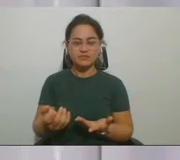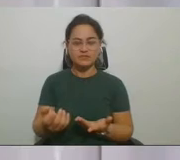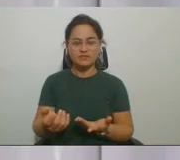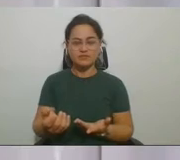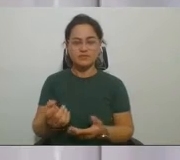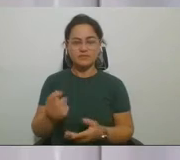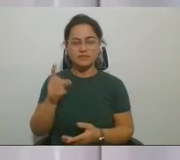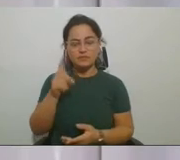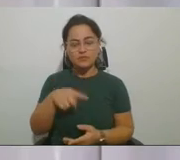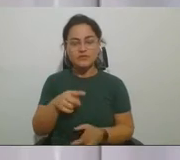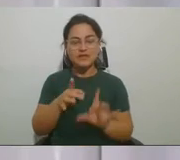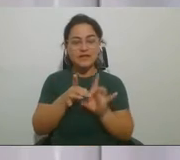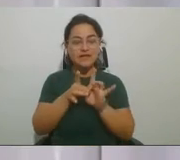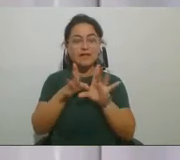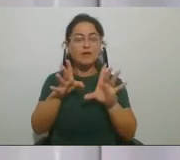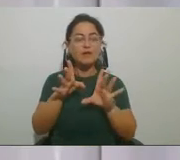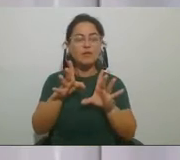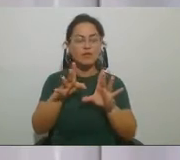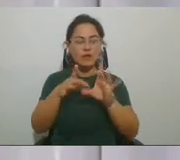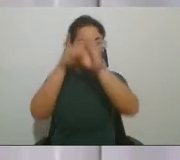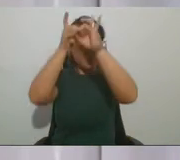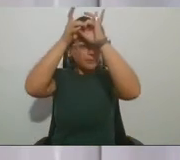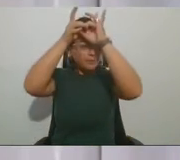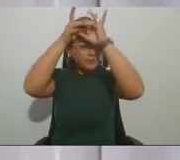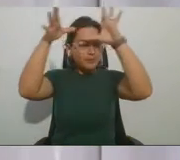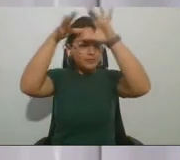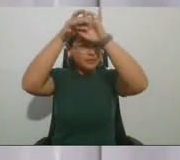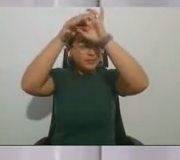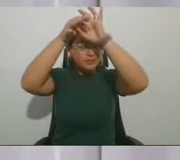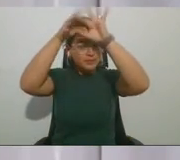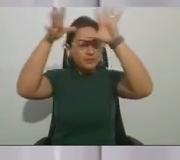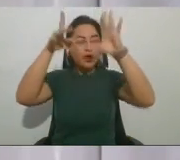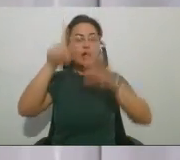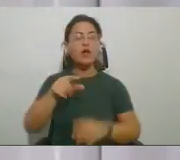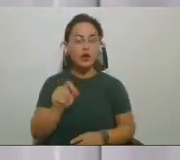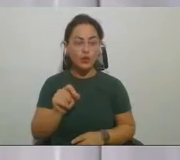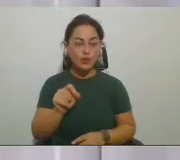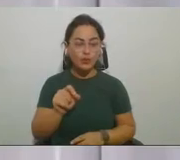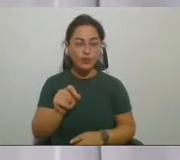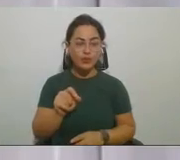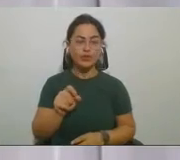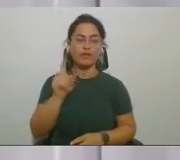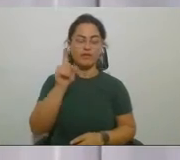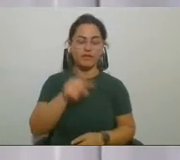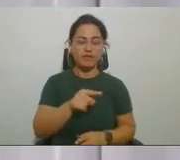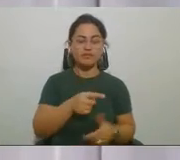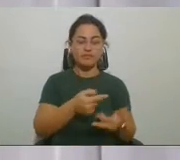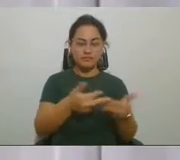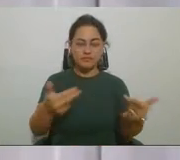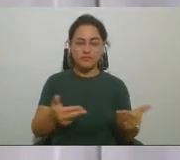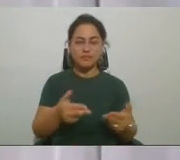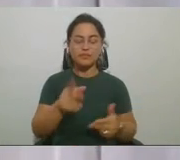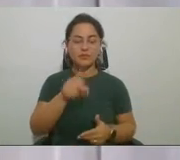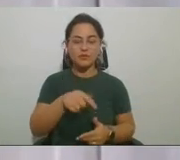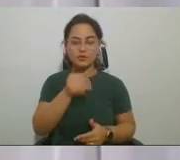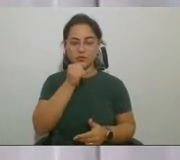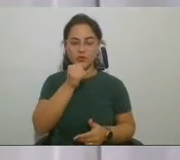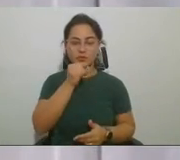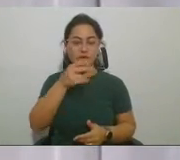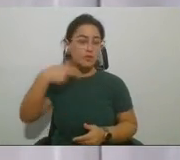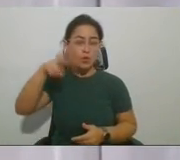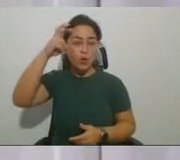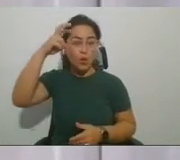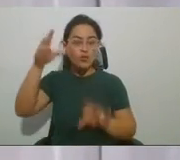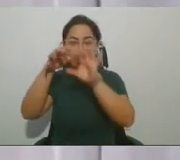na cristalização essencialista do mercado, mas não são em termos de cultura. Em termos